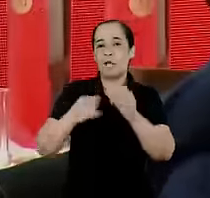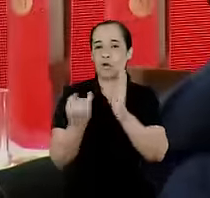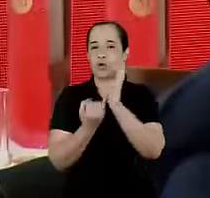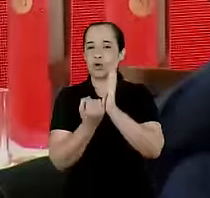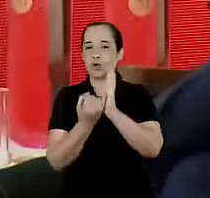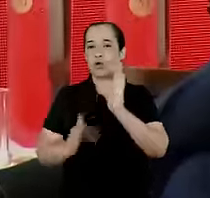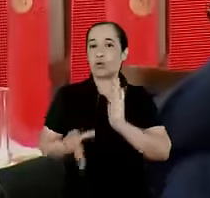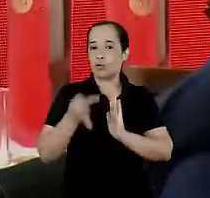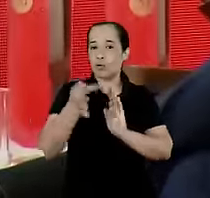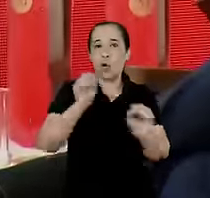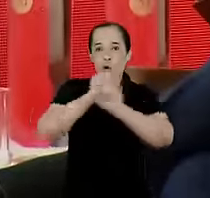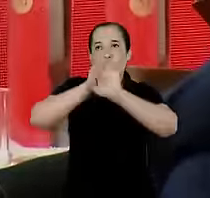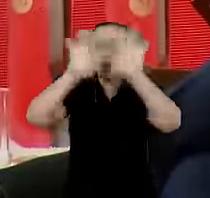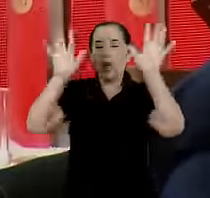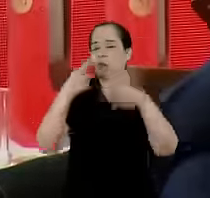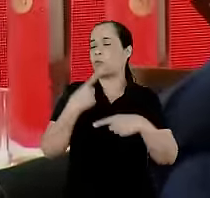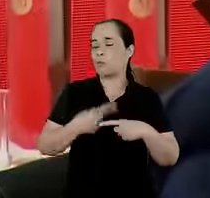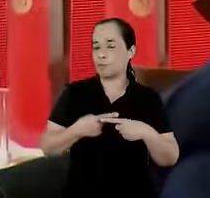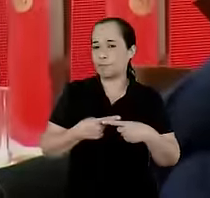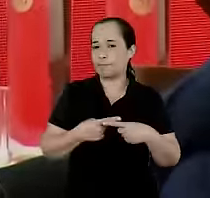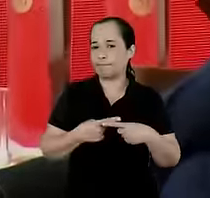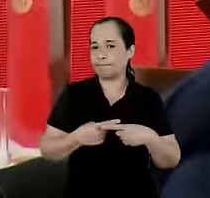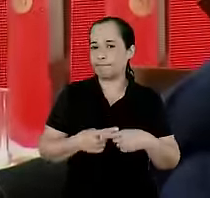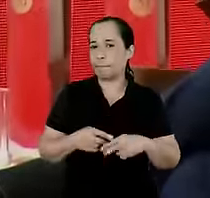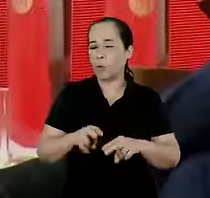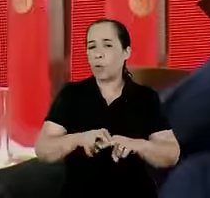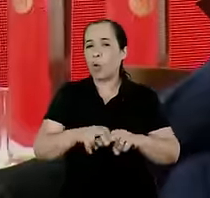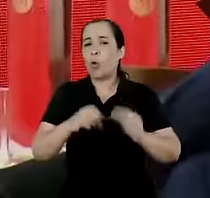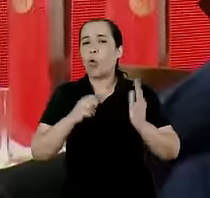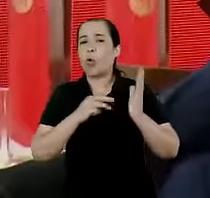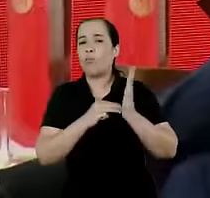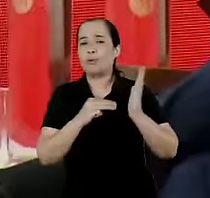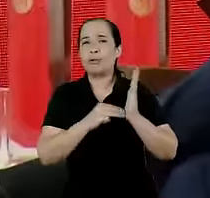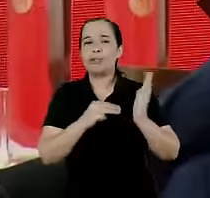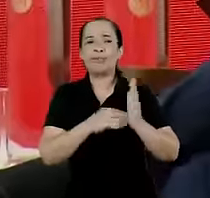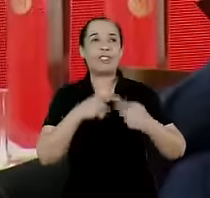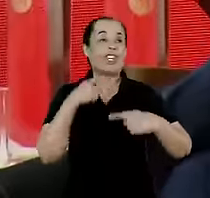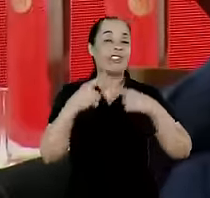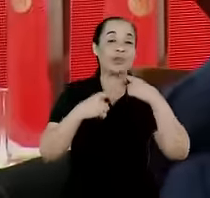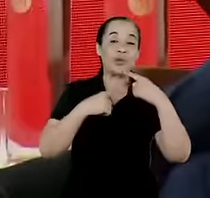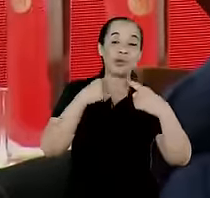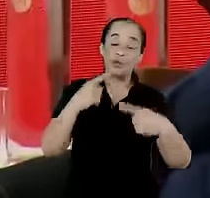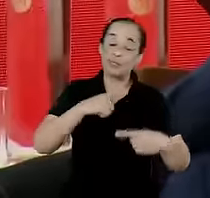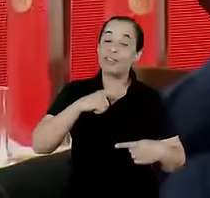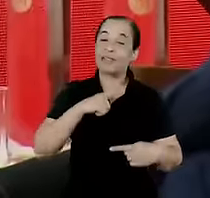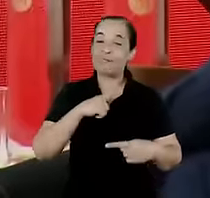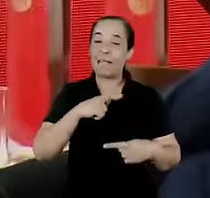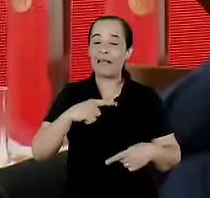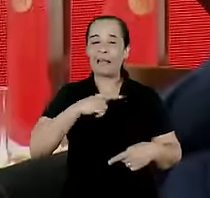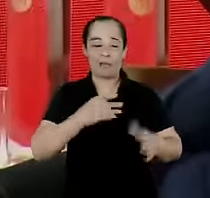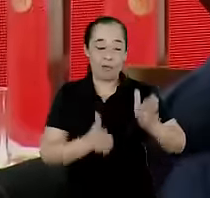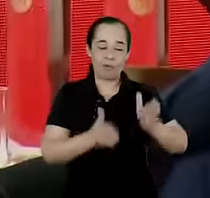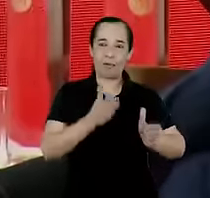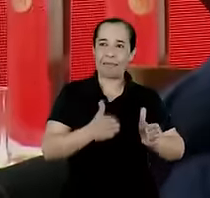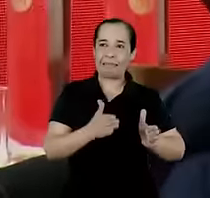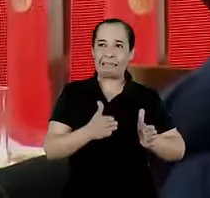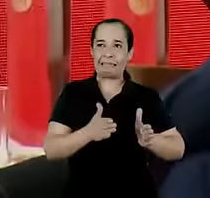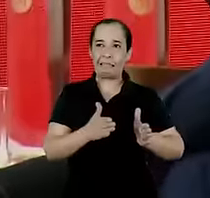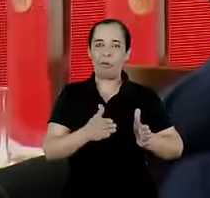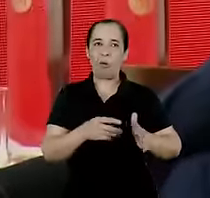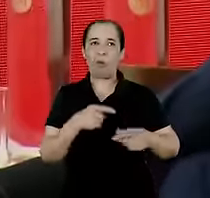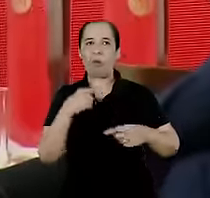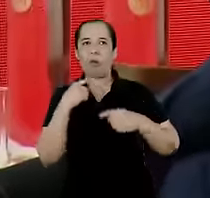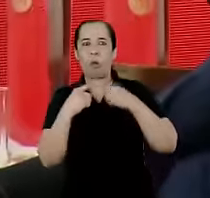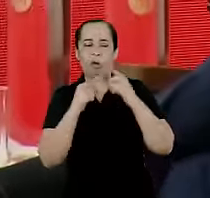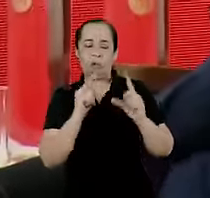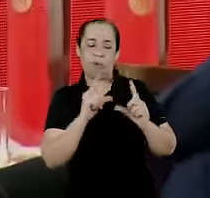clara e a razão por isso é porque a incerteza é muito grande então a gente teve momentos onde a gente falou não a incerteza é baixa o suficiente